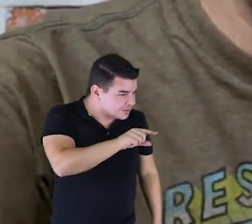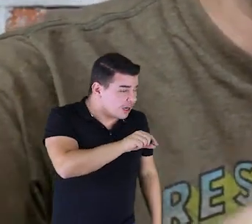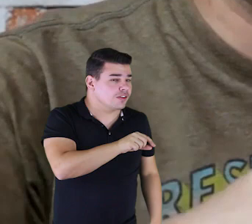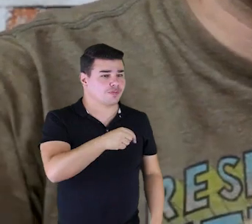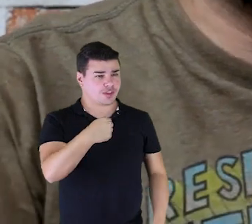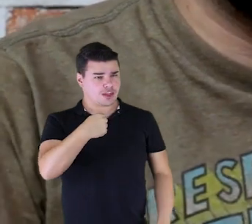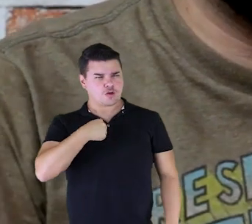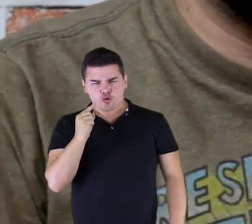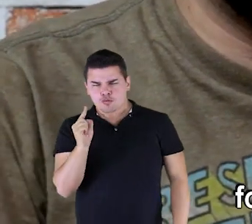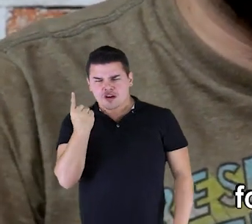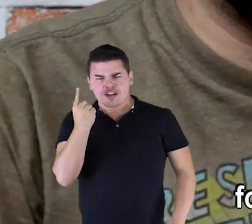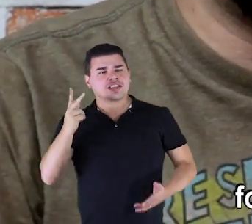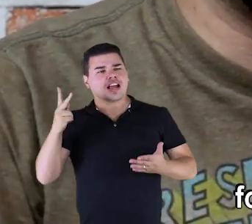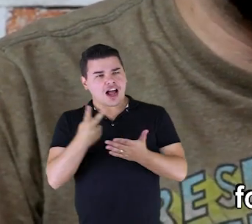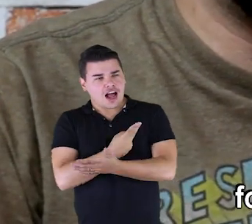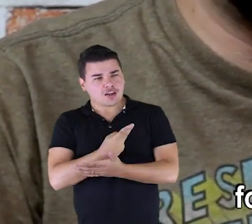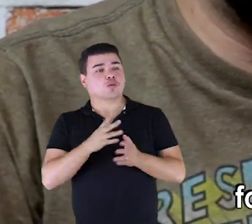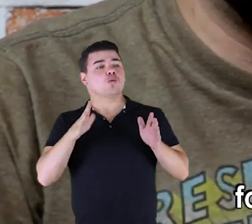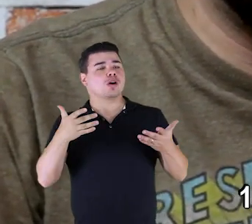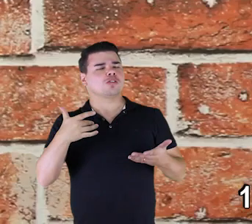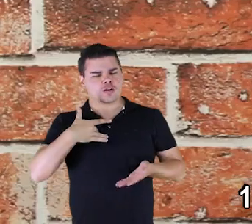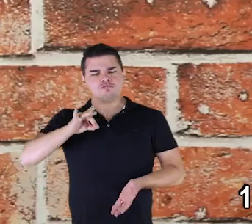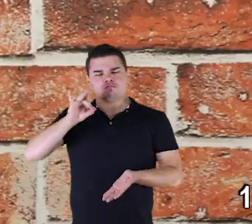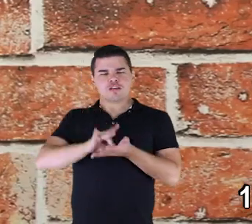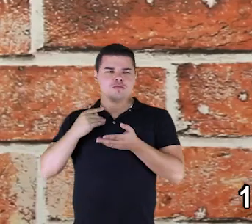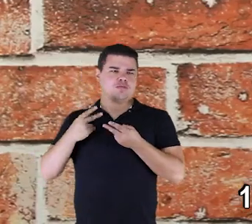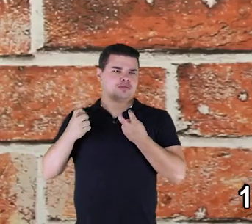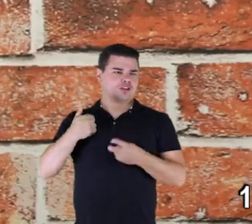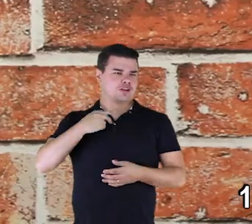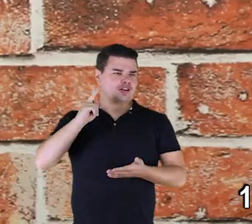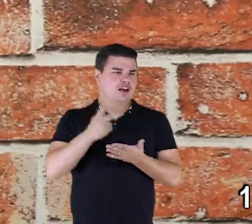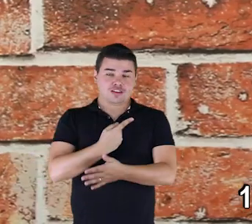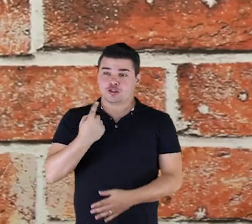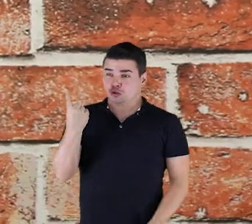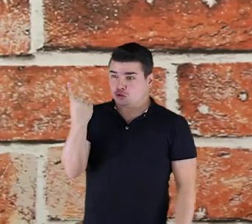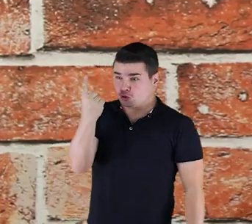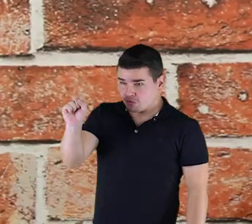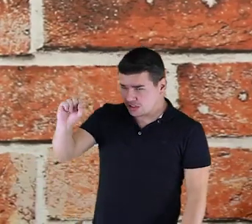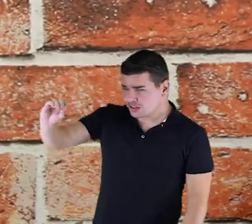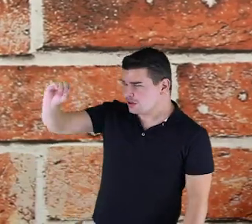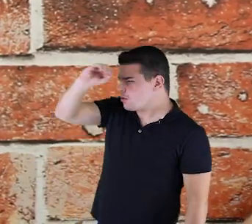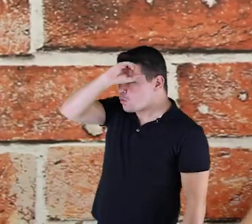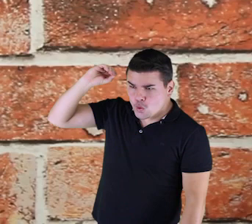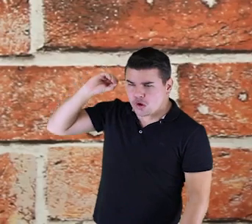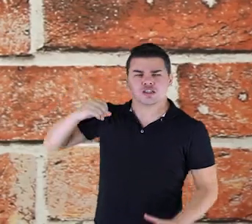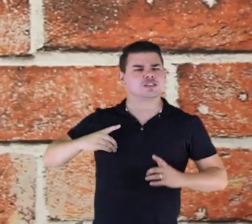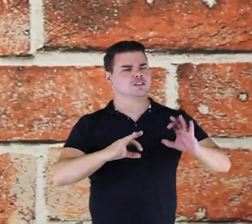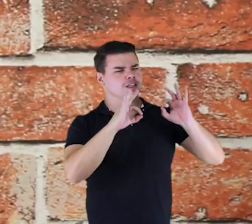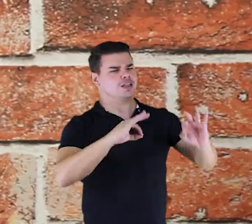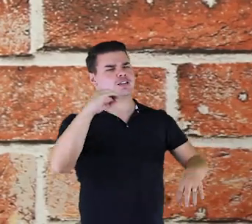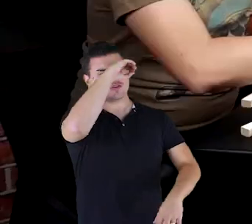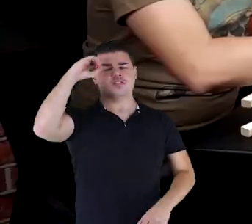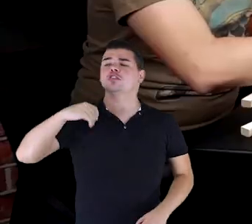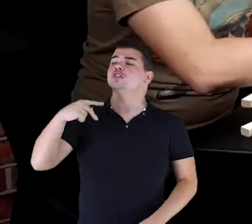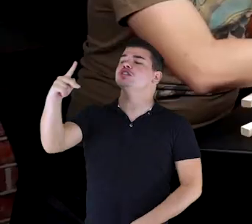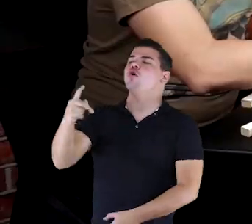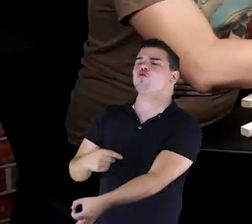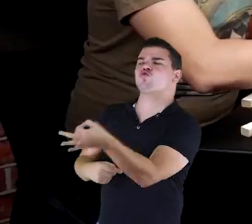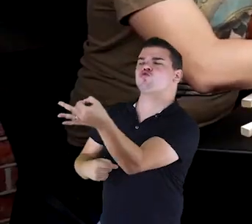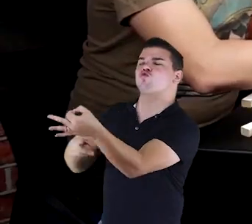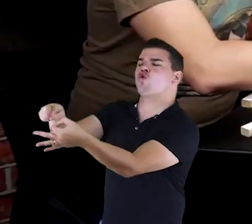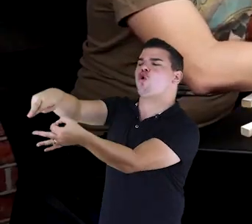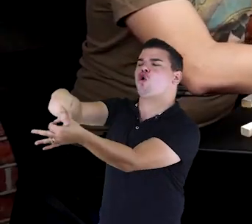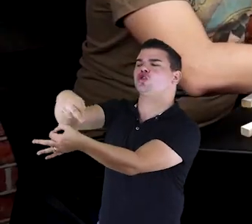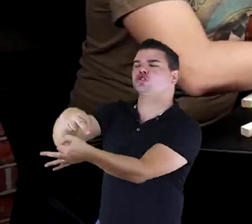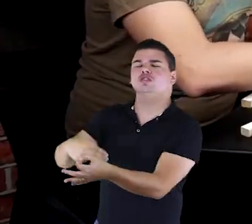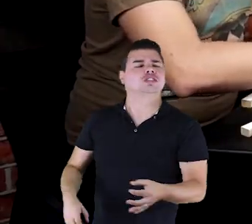vez que eu estive errado foi quando eu achei que estava errado. 18 vezes inocente perante a justiça. Com certeza absoluta. Teu cu roxo, nem com certeza absoluta.